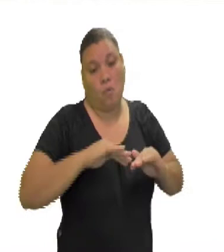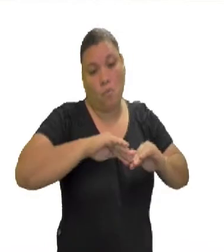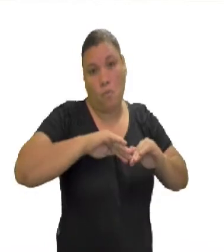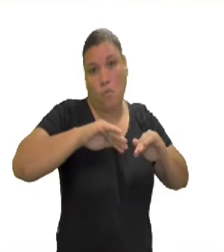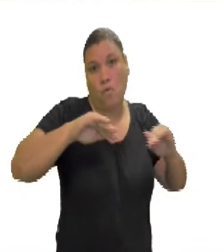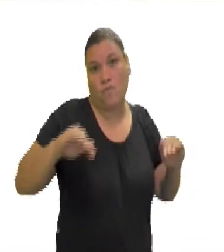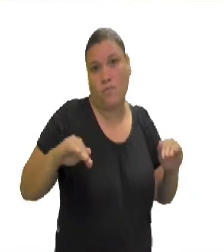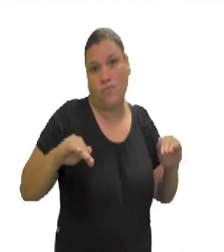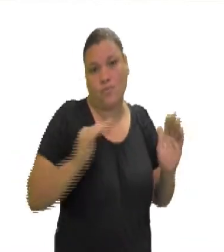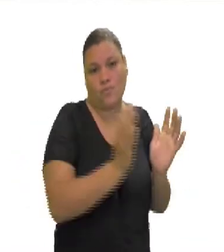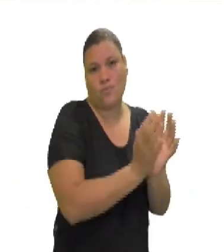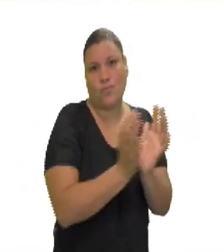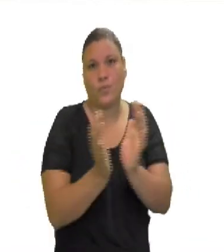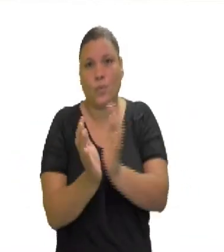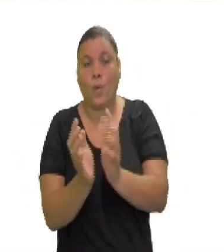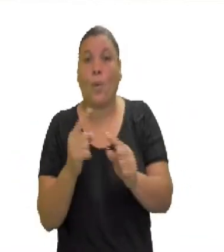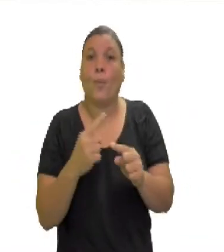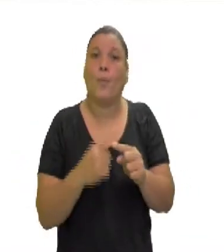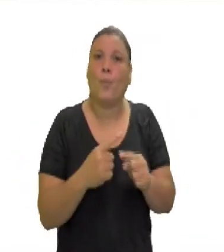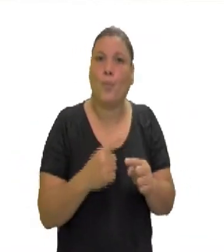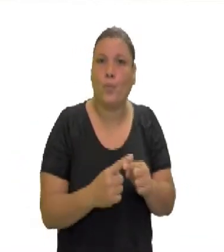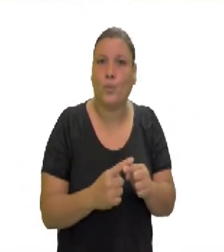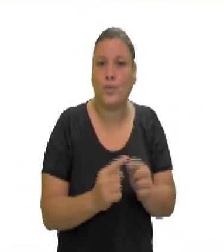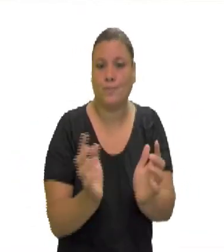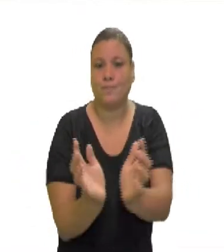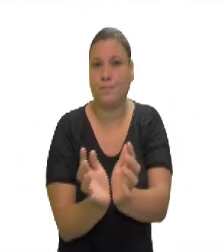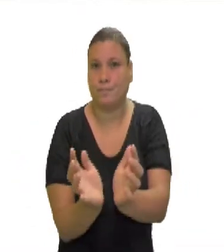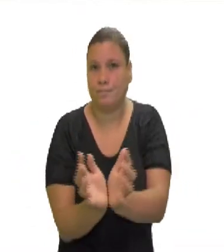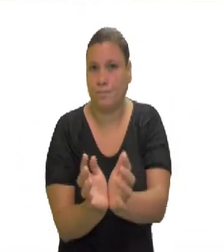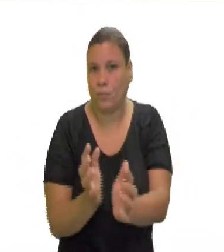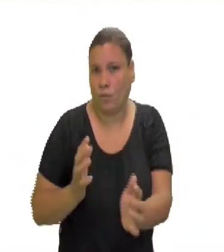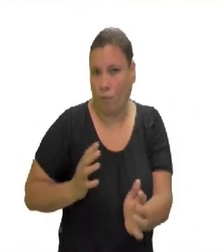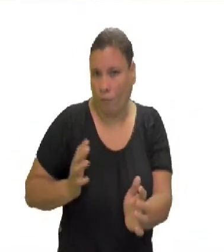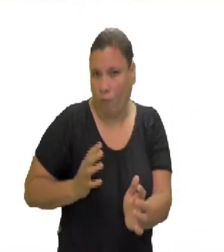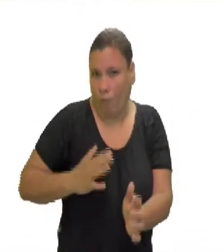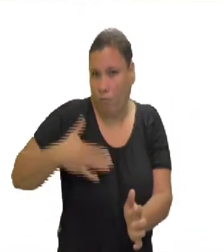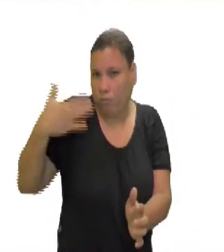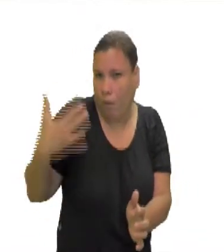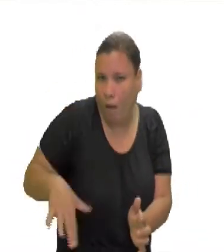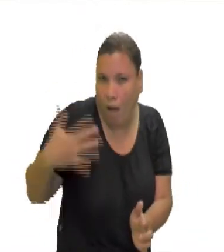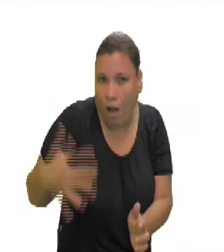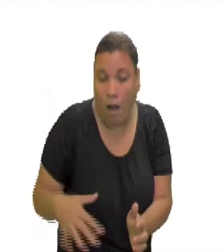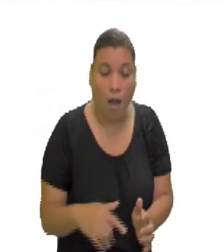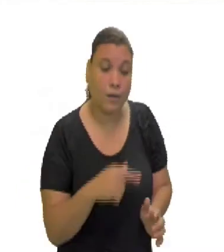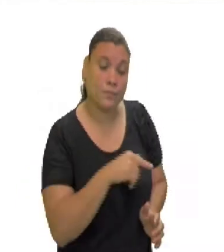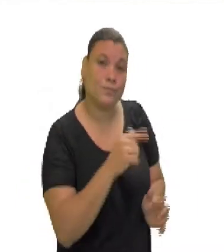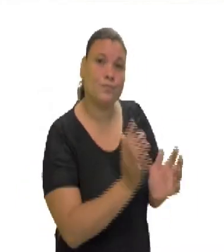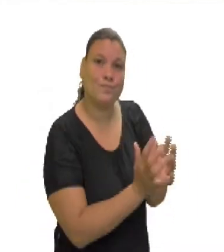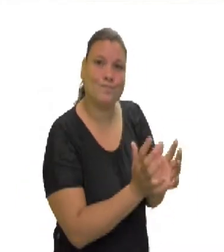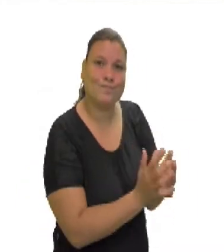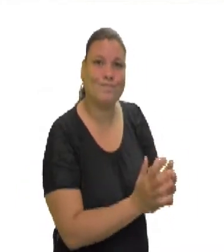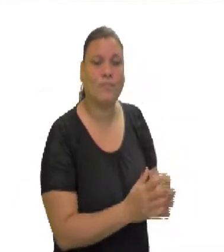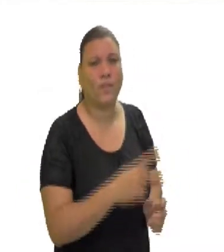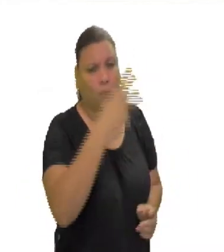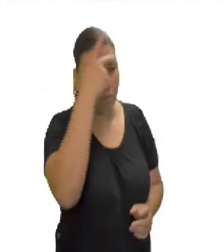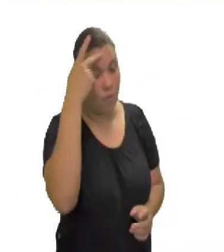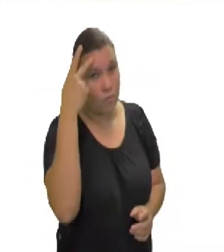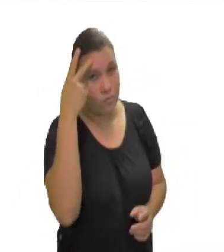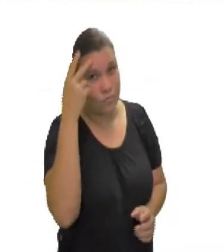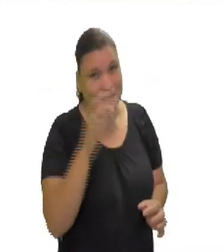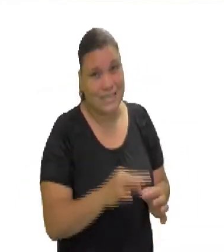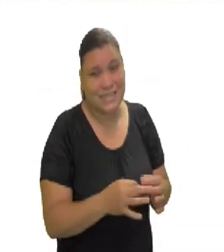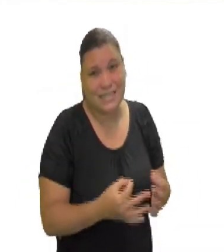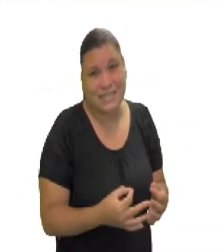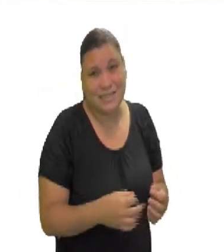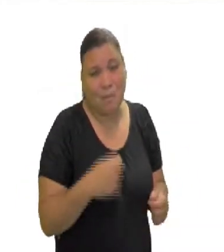as pessoas que precisavam do trabalho ou eram escravizadas. E aí veio a queda da